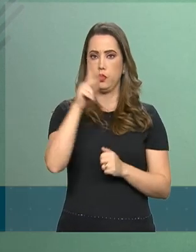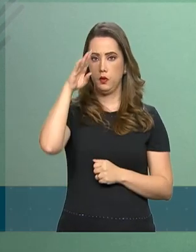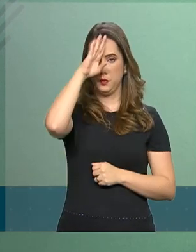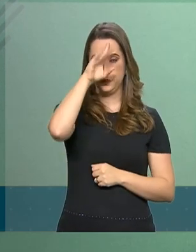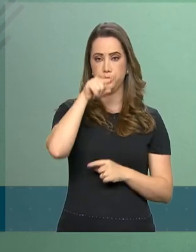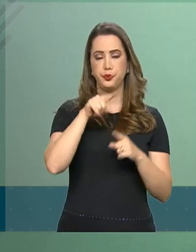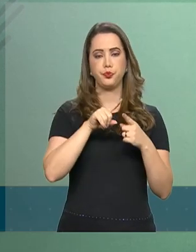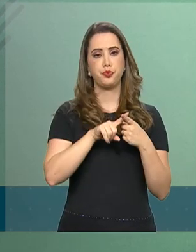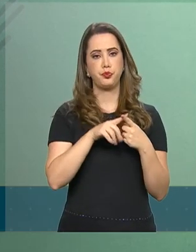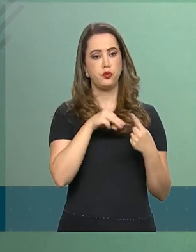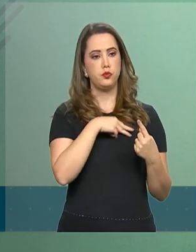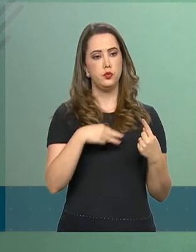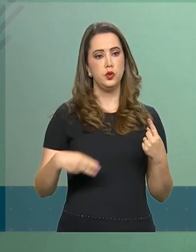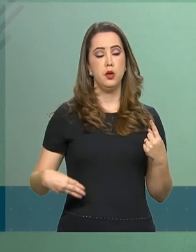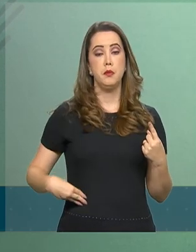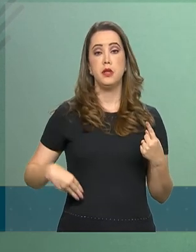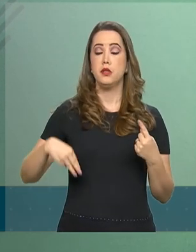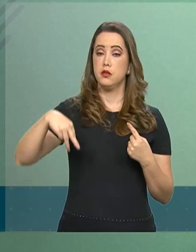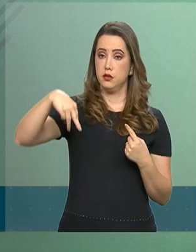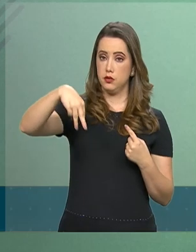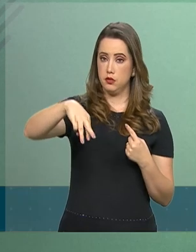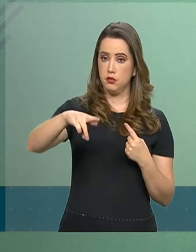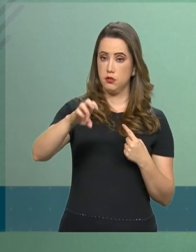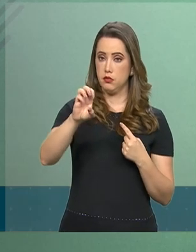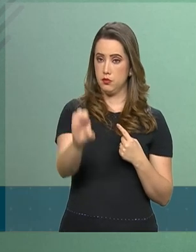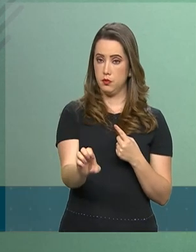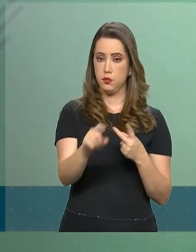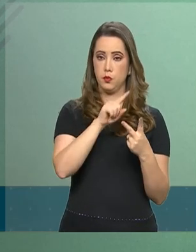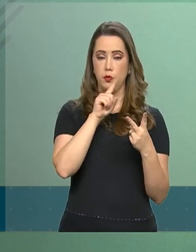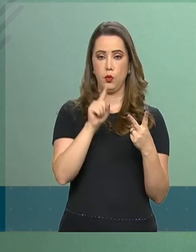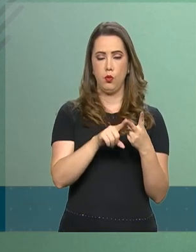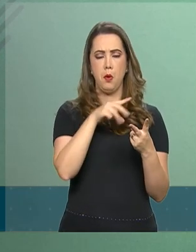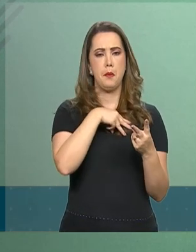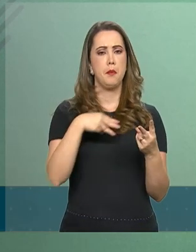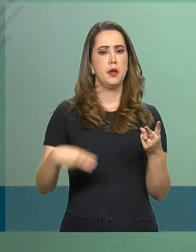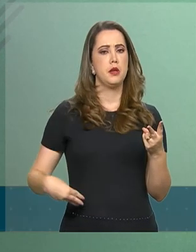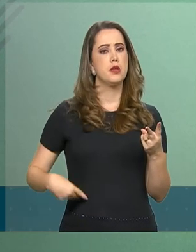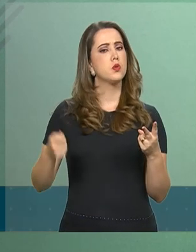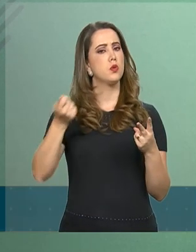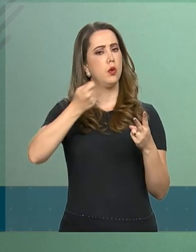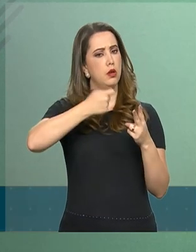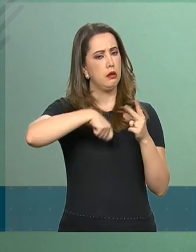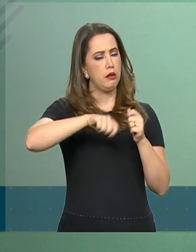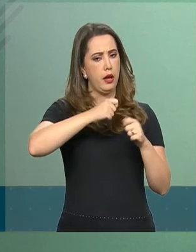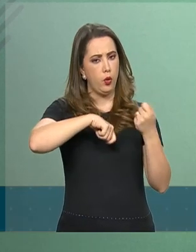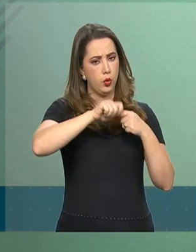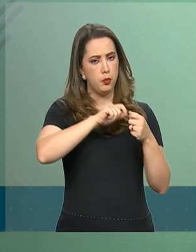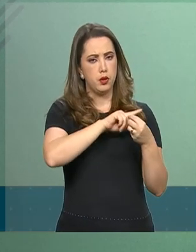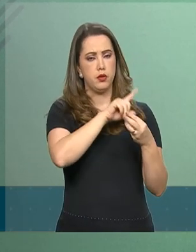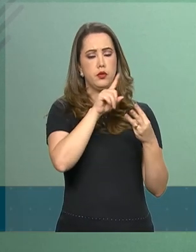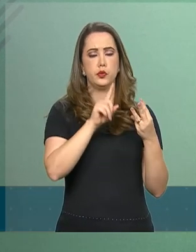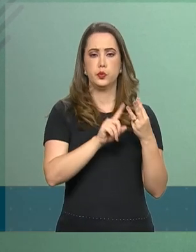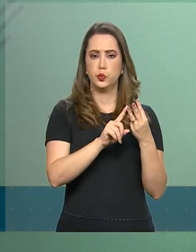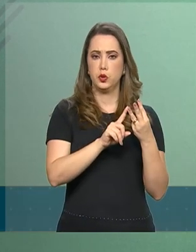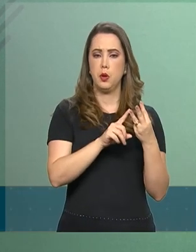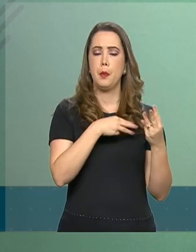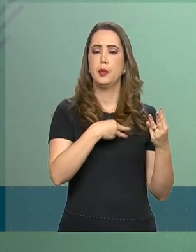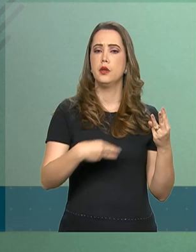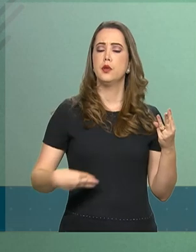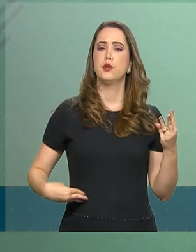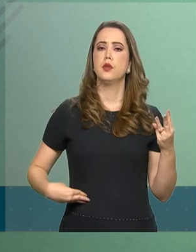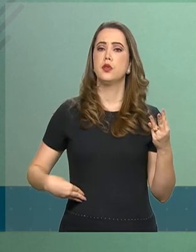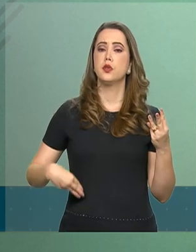ministro de estado das relações exteriores o ministro de estado da economia o ministro de estado